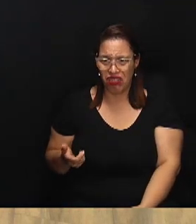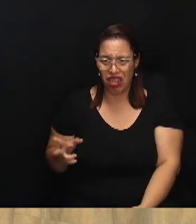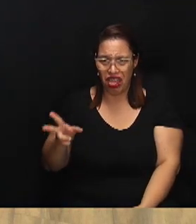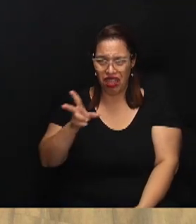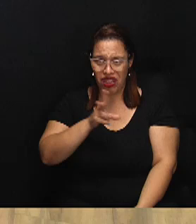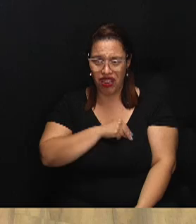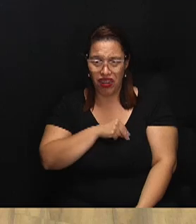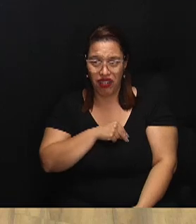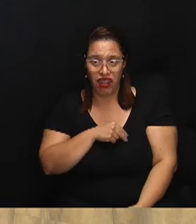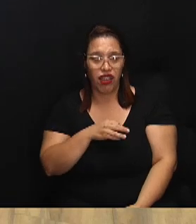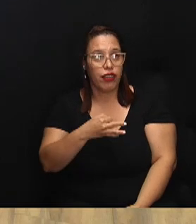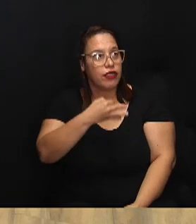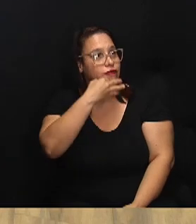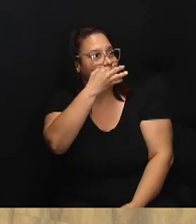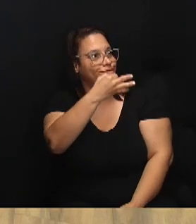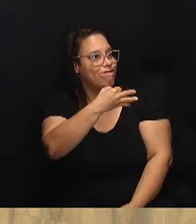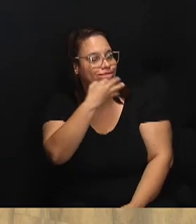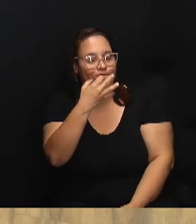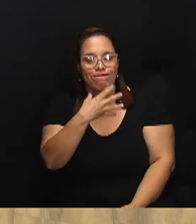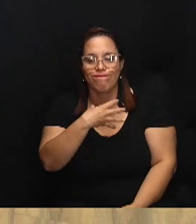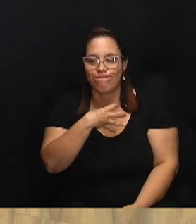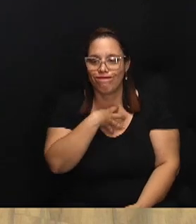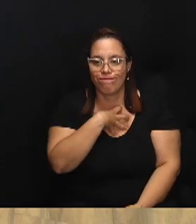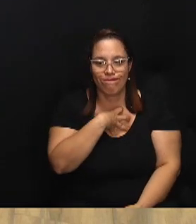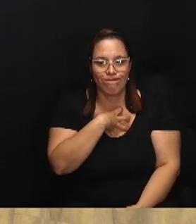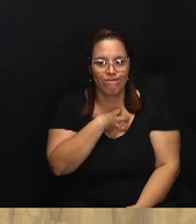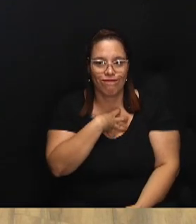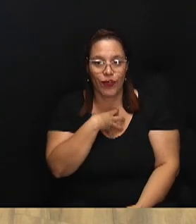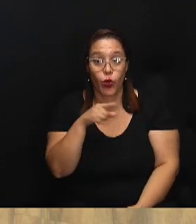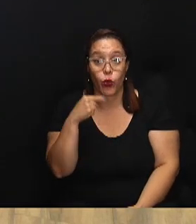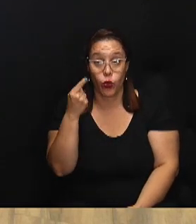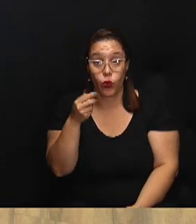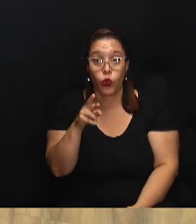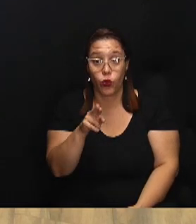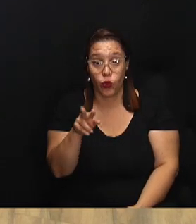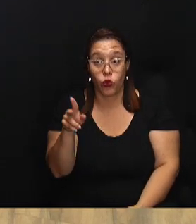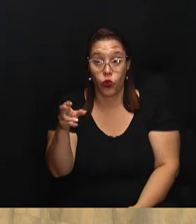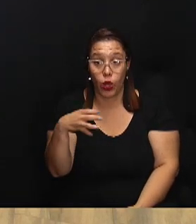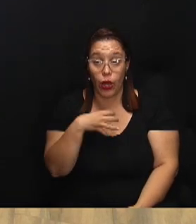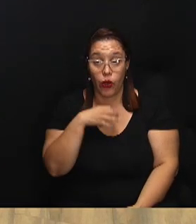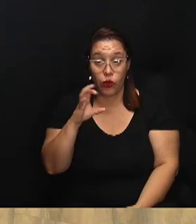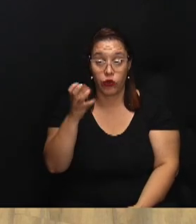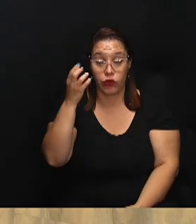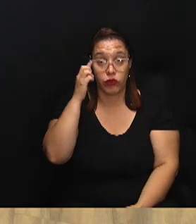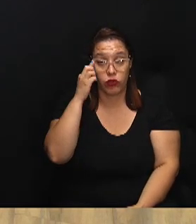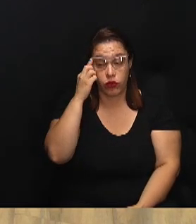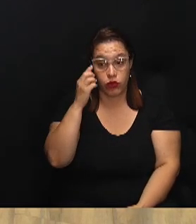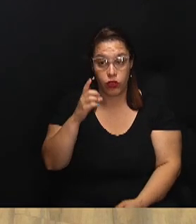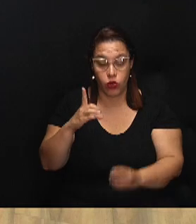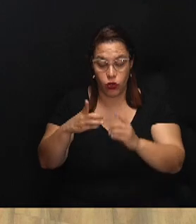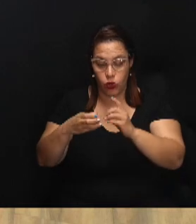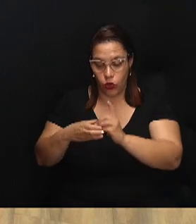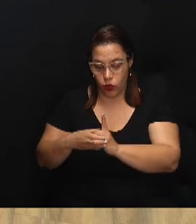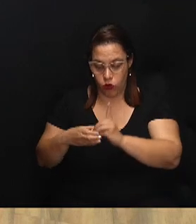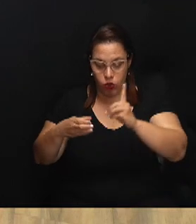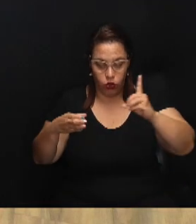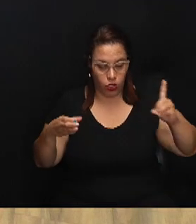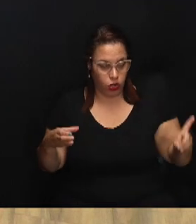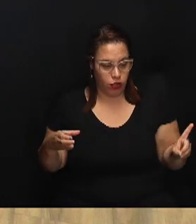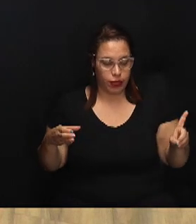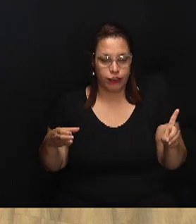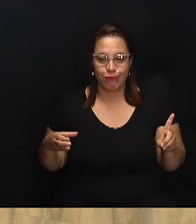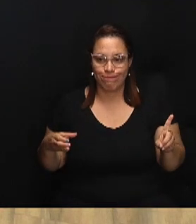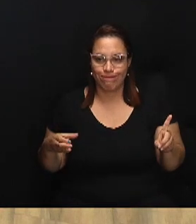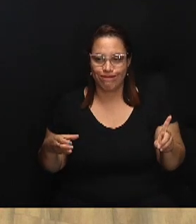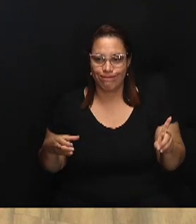os julgamentos, são tantos os sentimentos. E assim, outra coisa diferente aconteceu comigo, que foi o meu isolamento. Então, eu